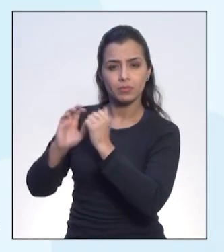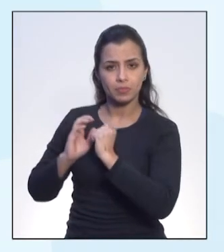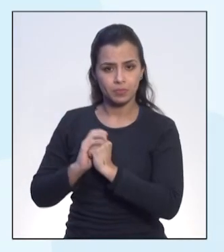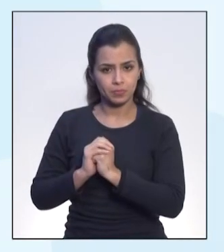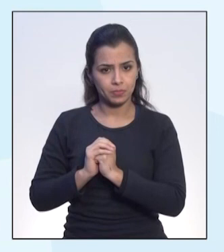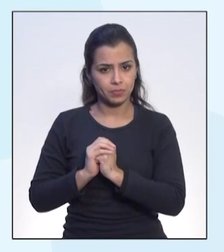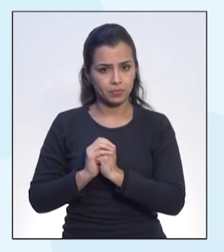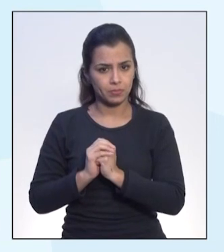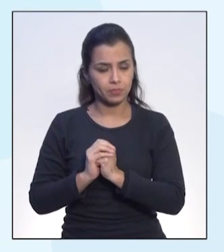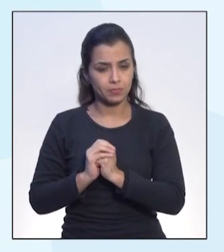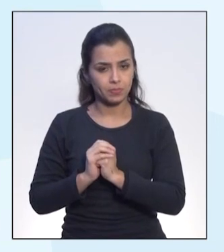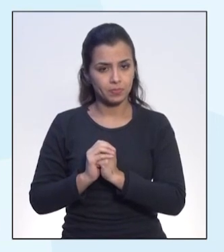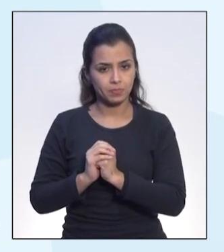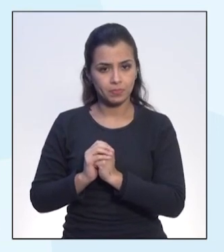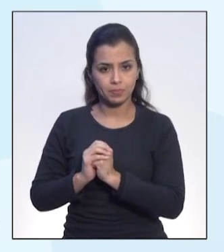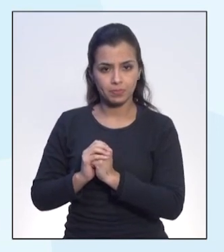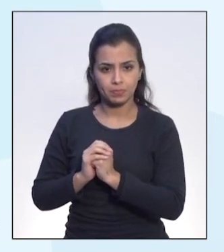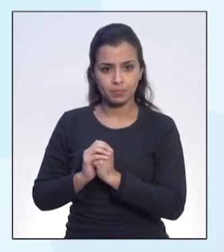nesse